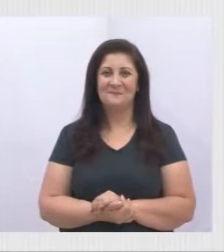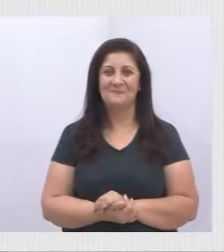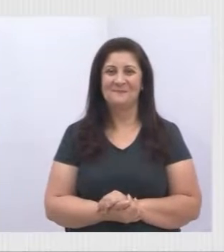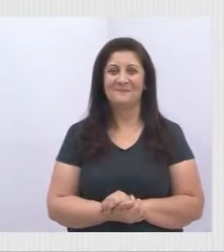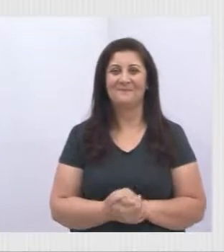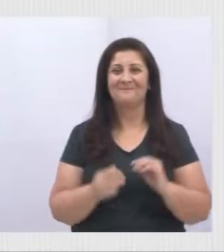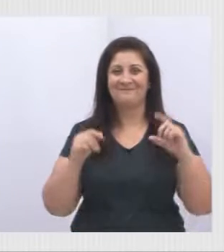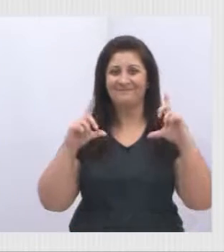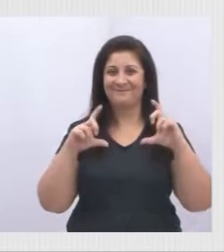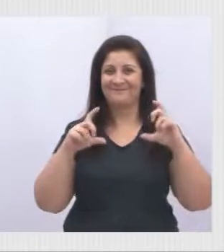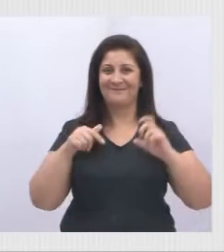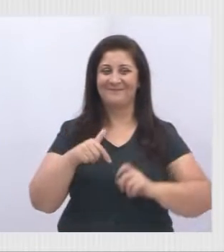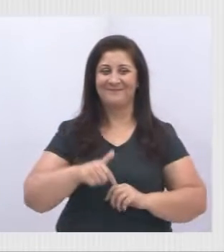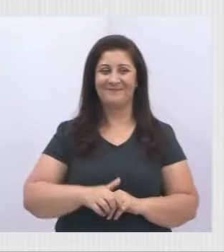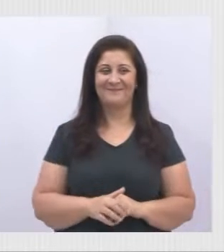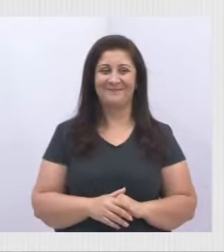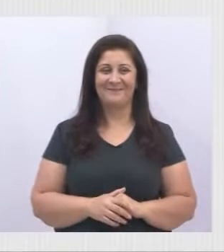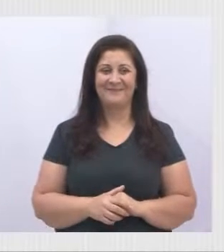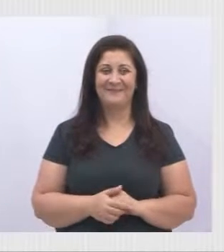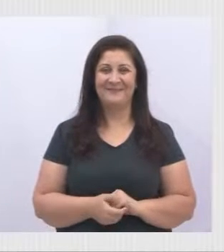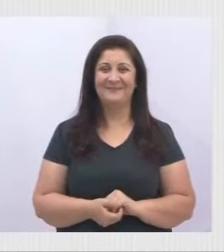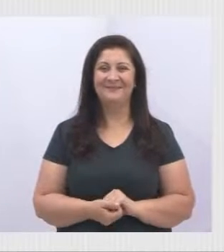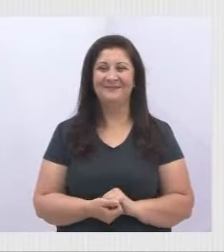A foto 7.